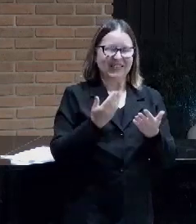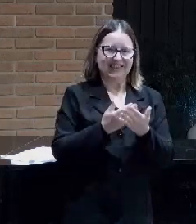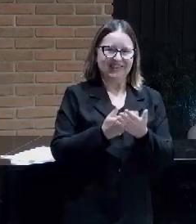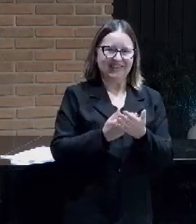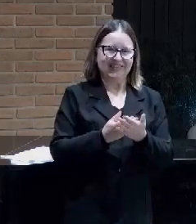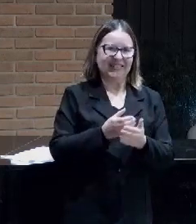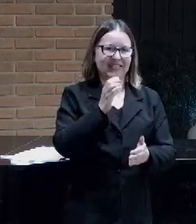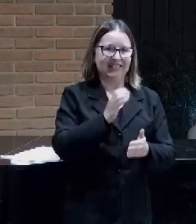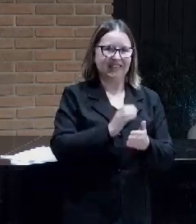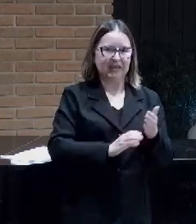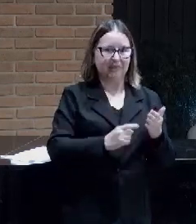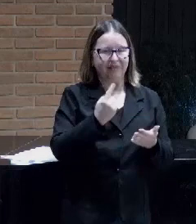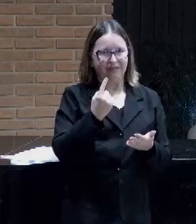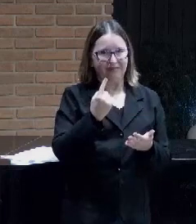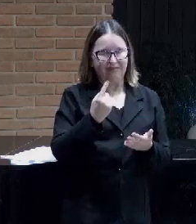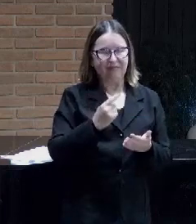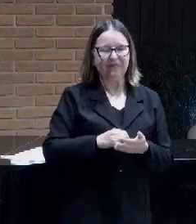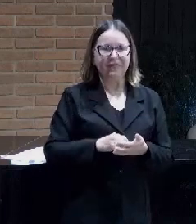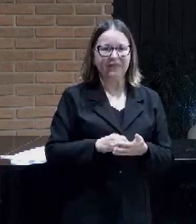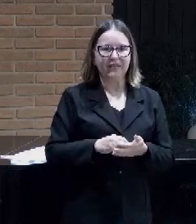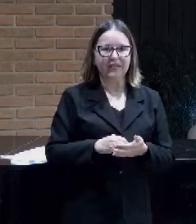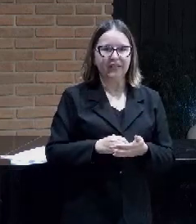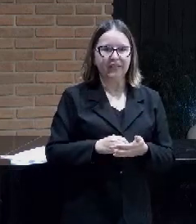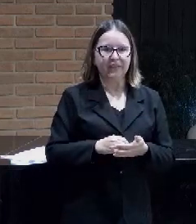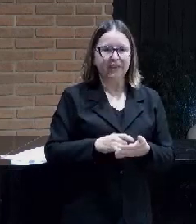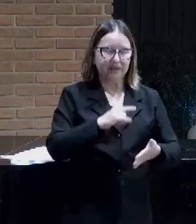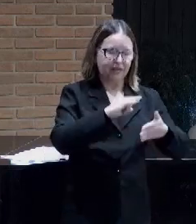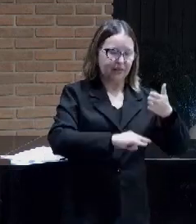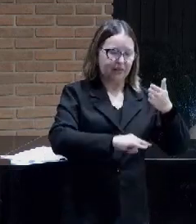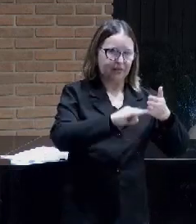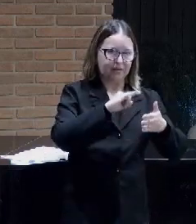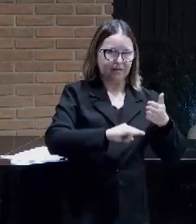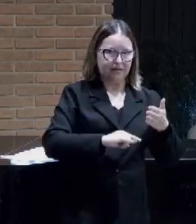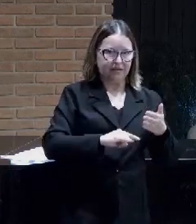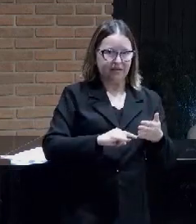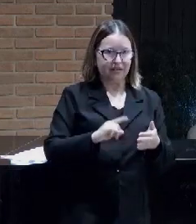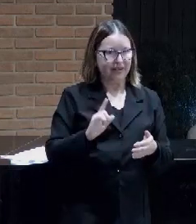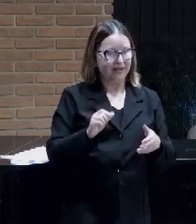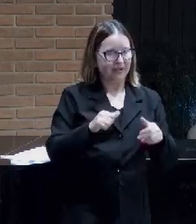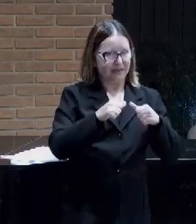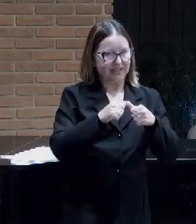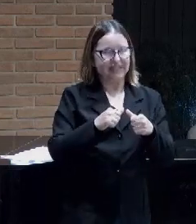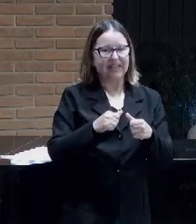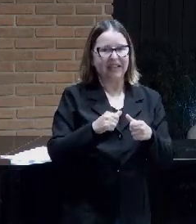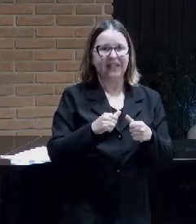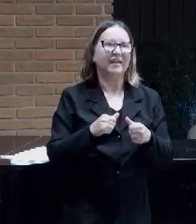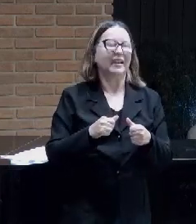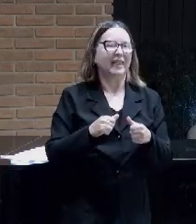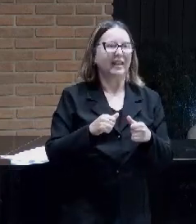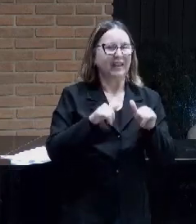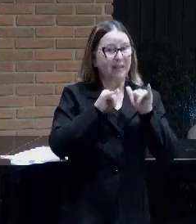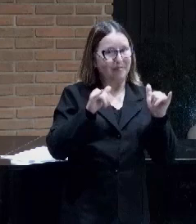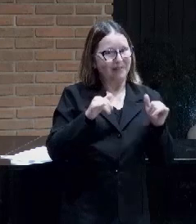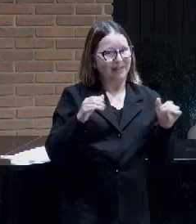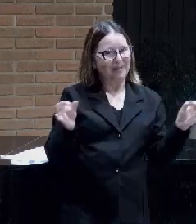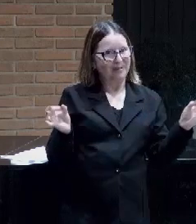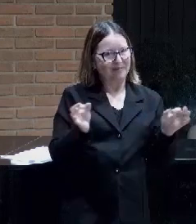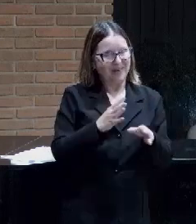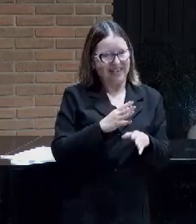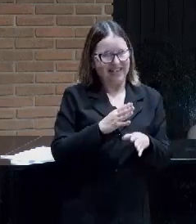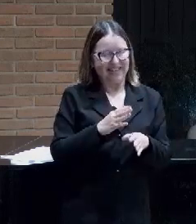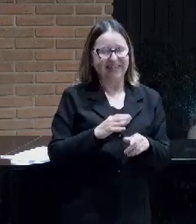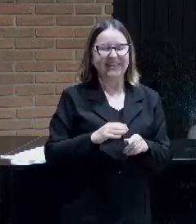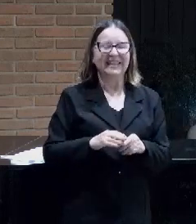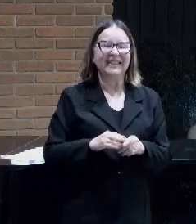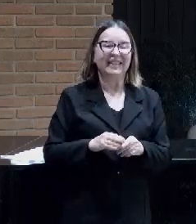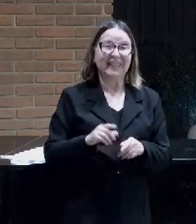dele também, o boletim que vocês têm em mão, no caso, não é a mensagem completa. Mas o que está no boletim, basicamente, é a ideia central do que a gente vai